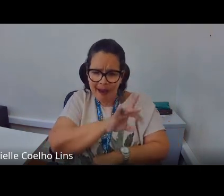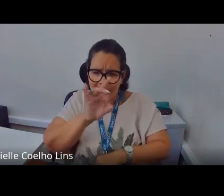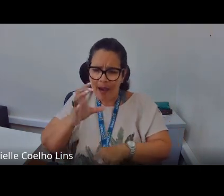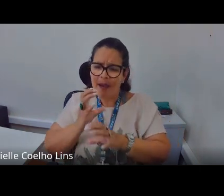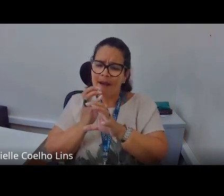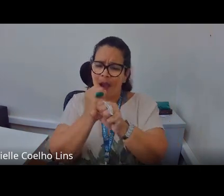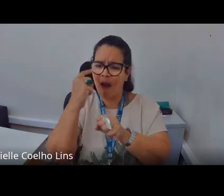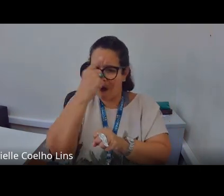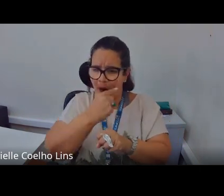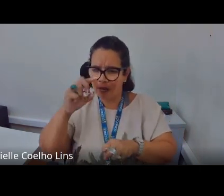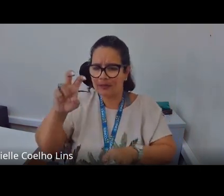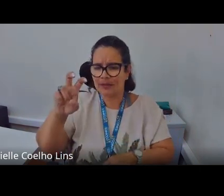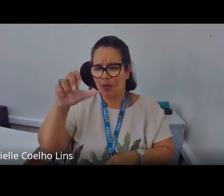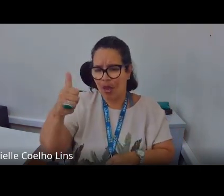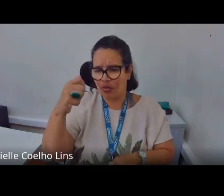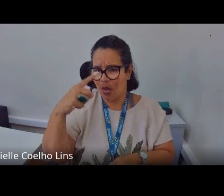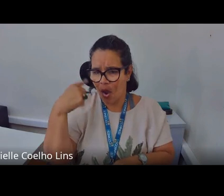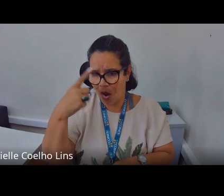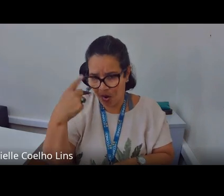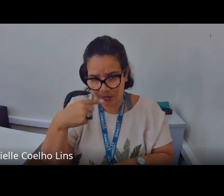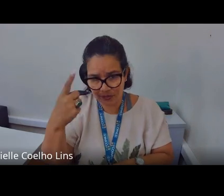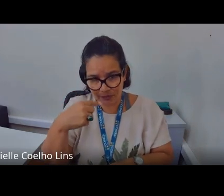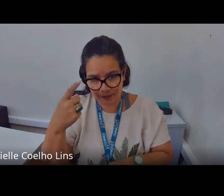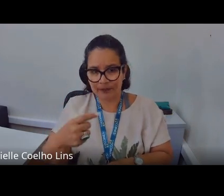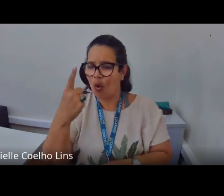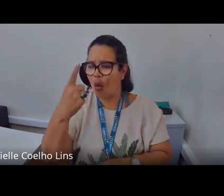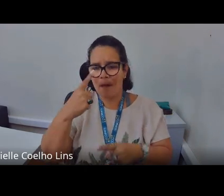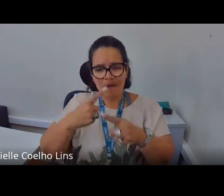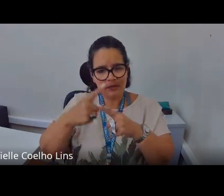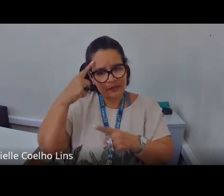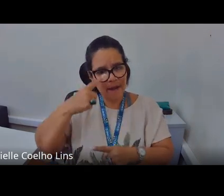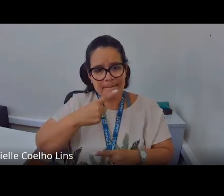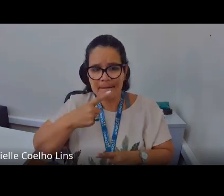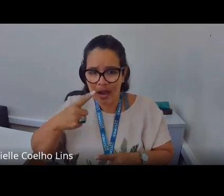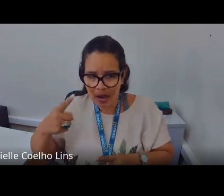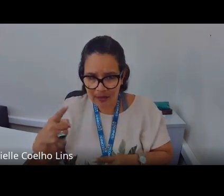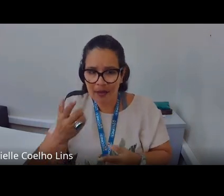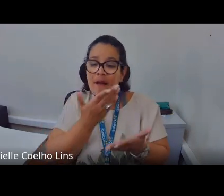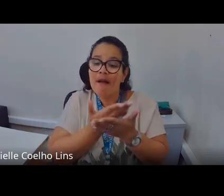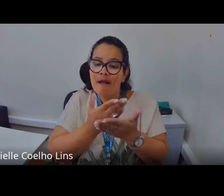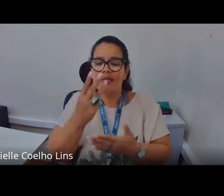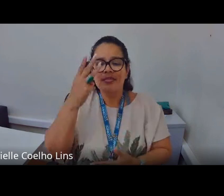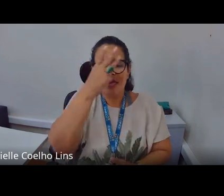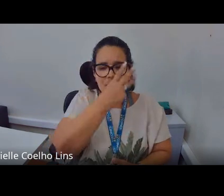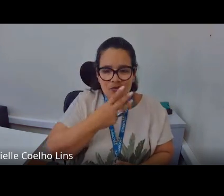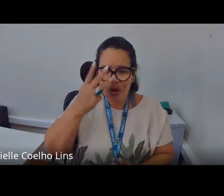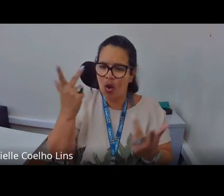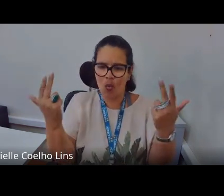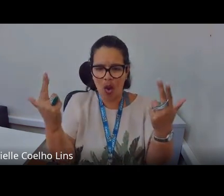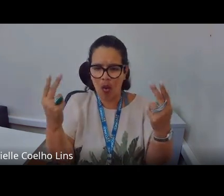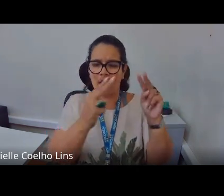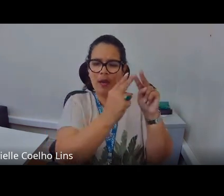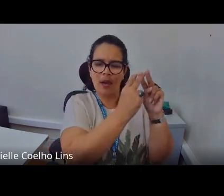INES não tem. Então, cada nível a gente oferece 51 horas de curso, uma vez por semana,